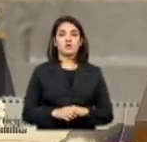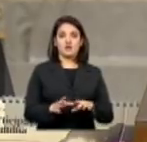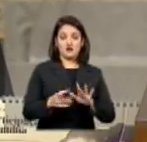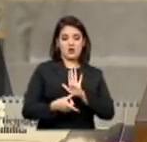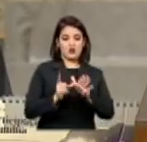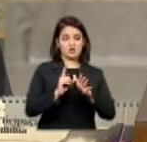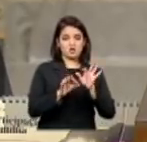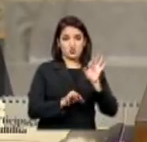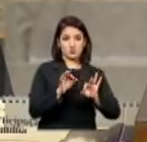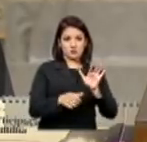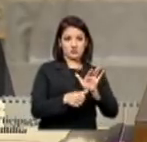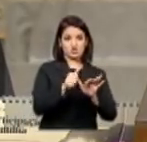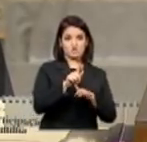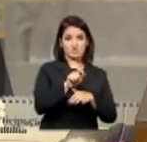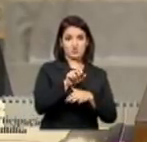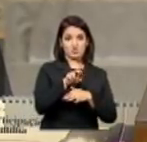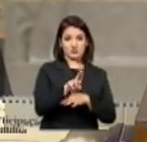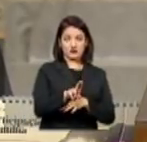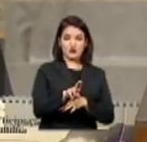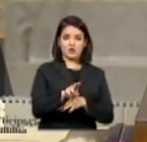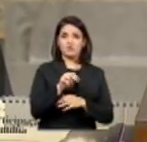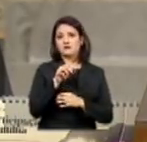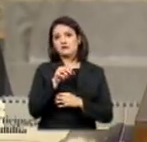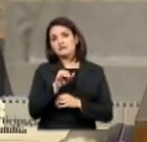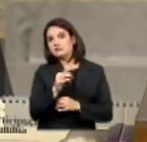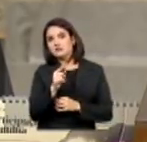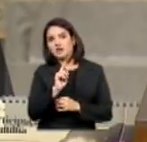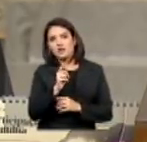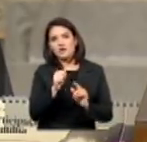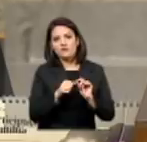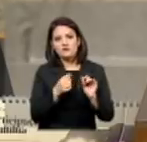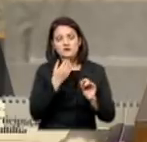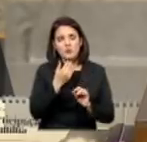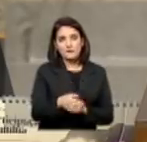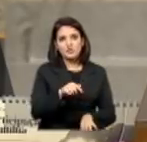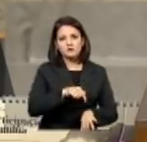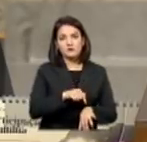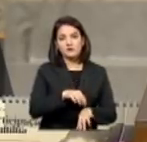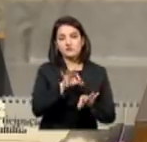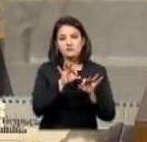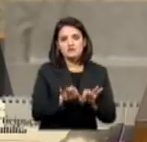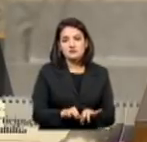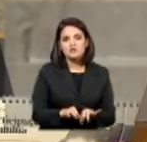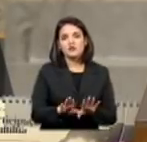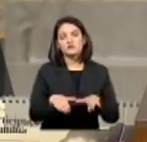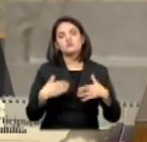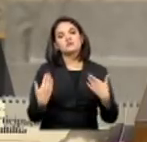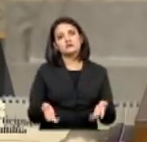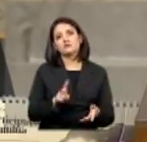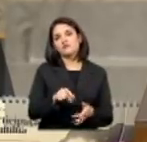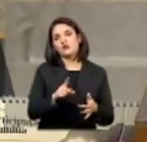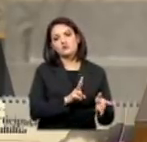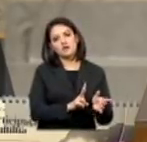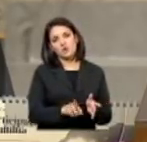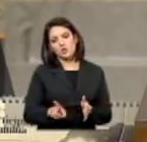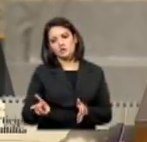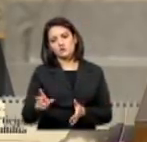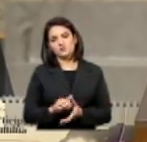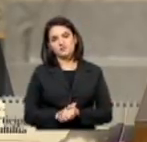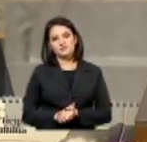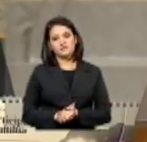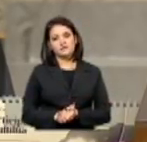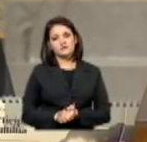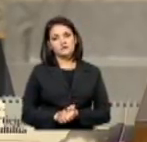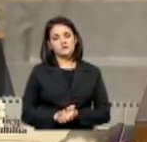contrário a evidência ocorre a preclusão no sentido mais amplo a preocupar a preclusão temporal